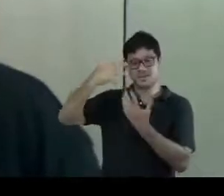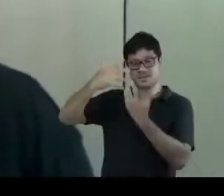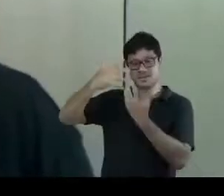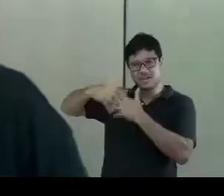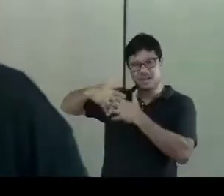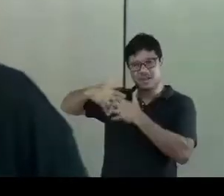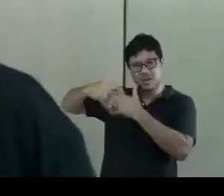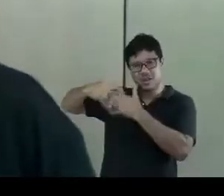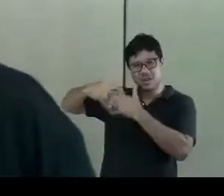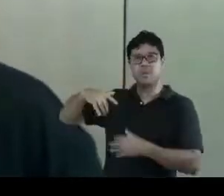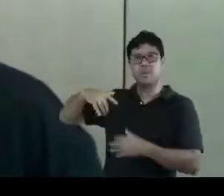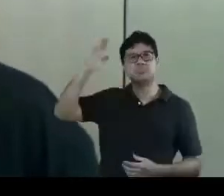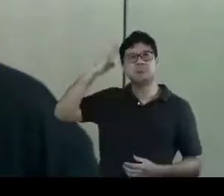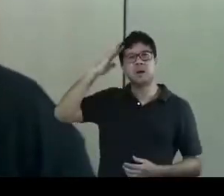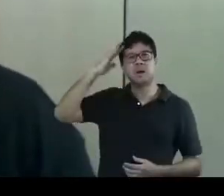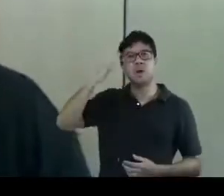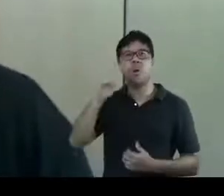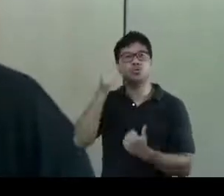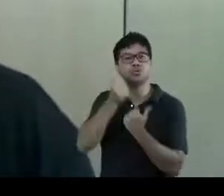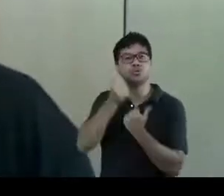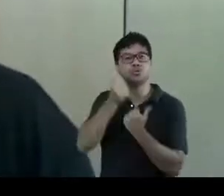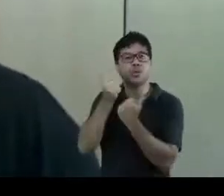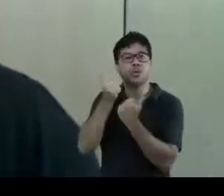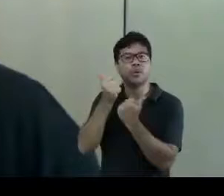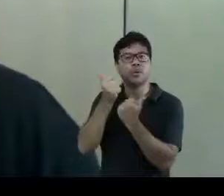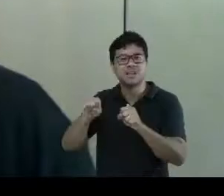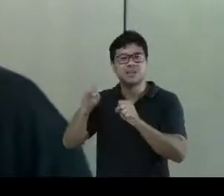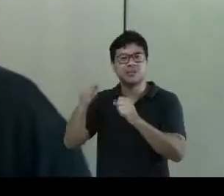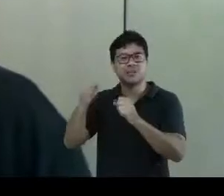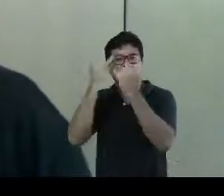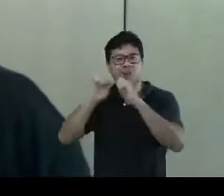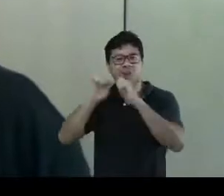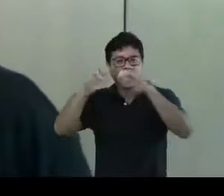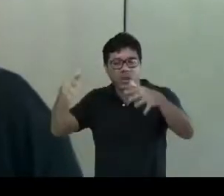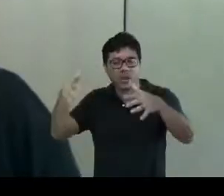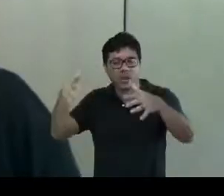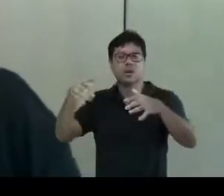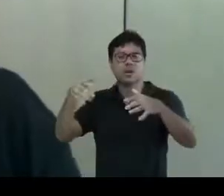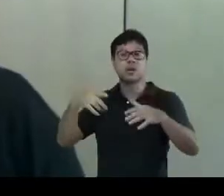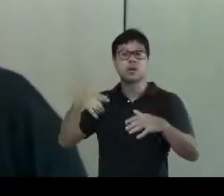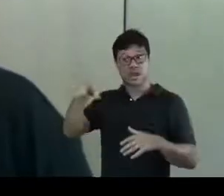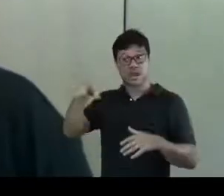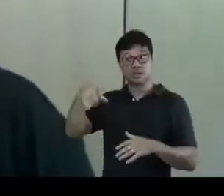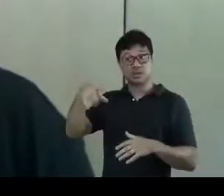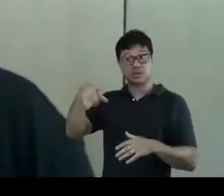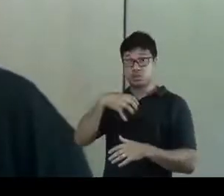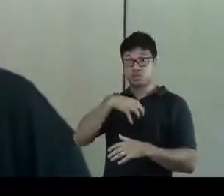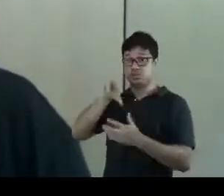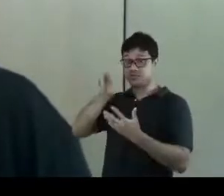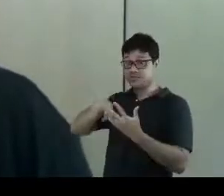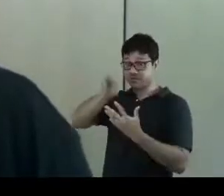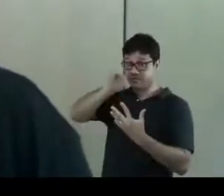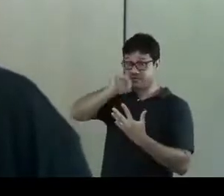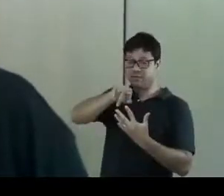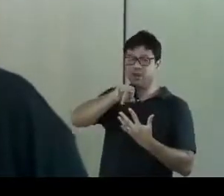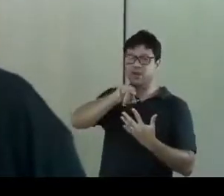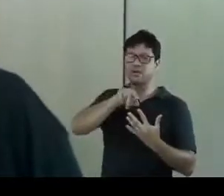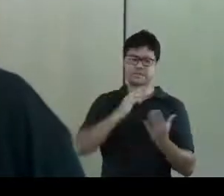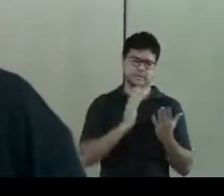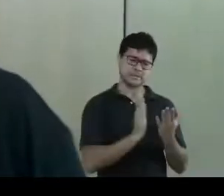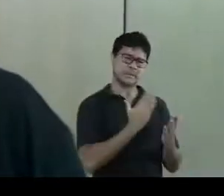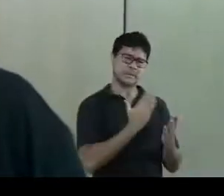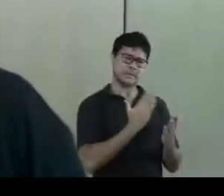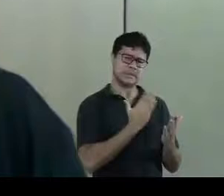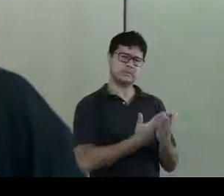pensa nos outros suportes de informação e a gente pensa nas outras formas que a ideia de livro passa